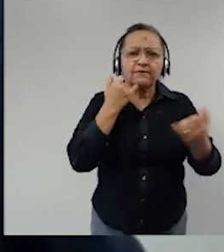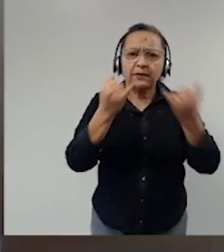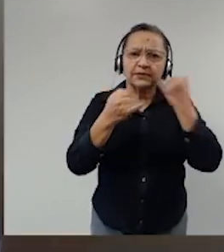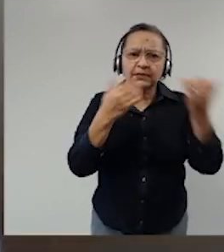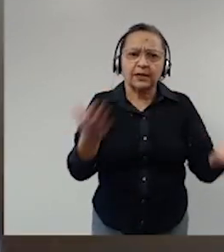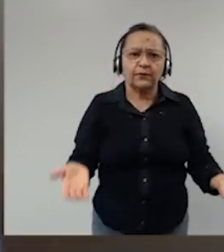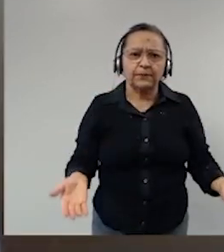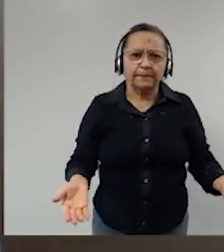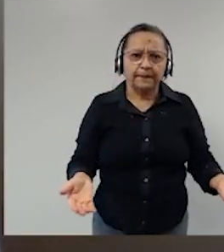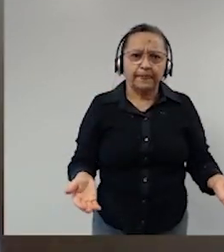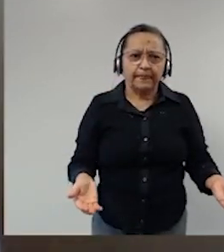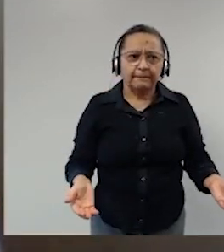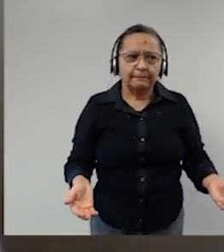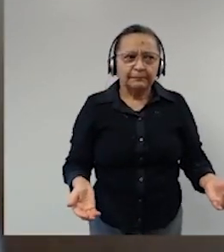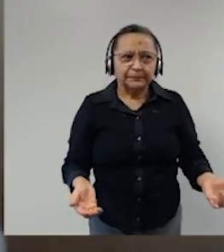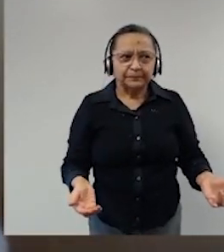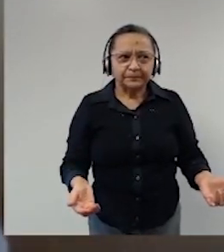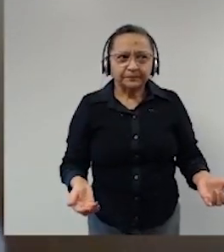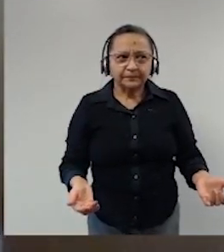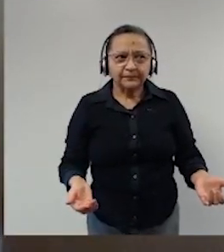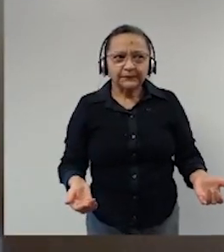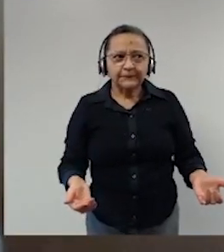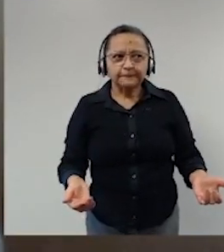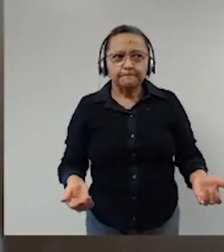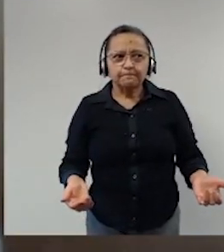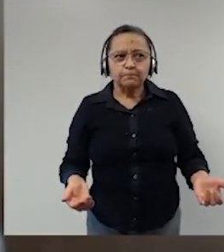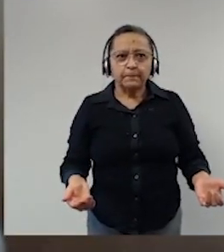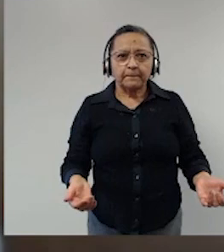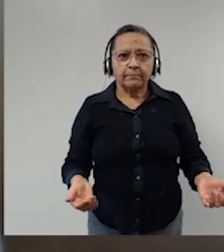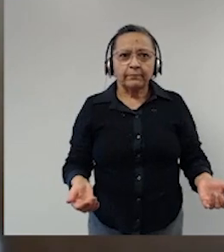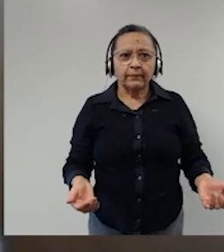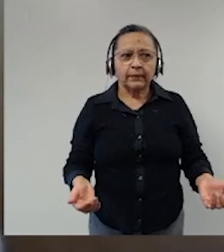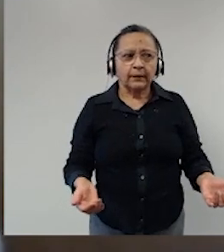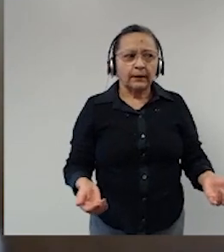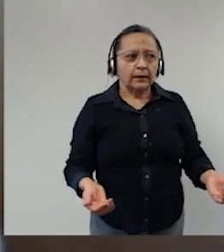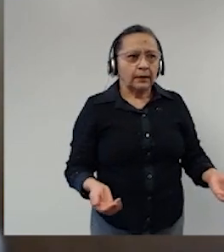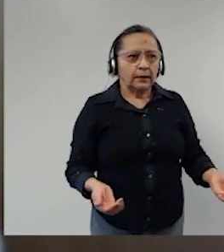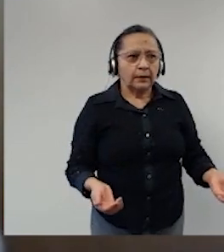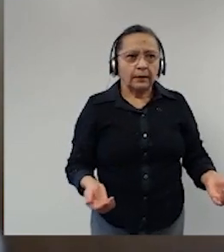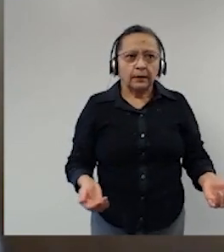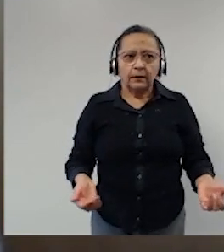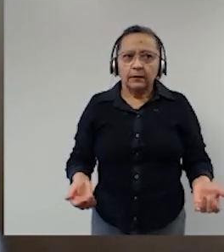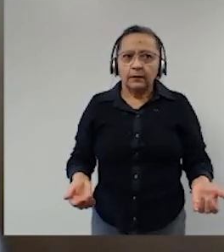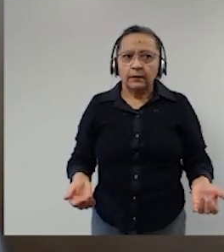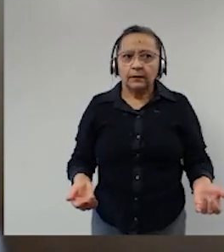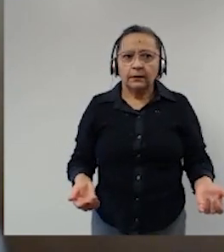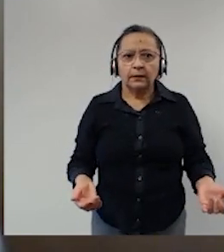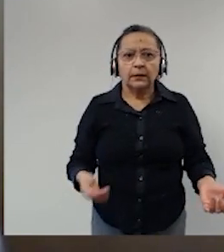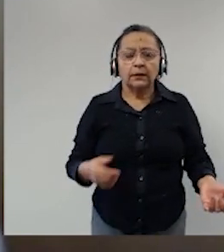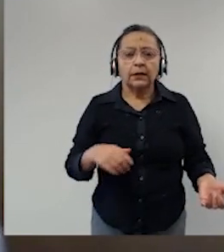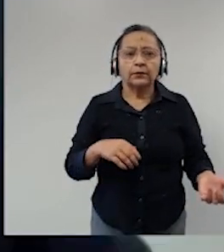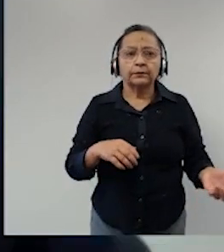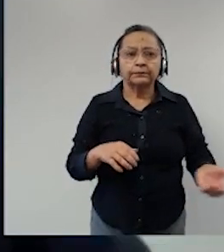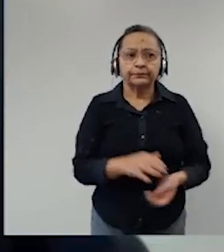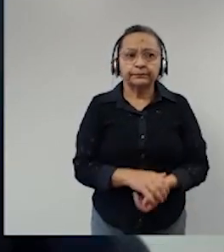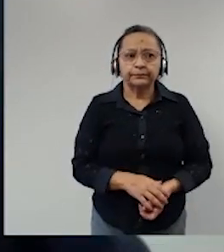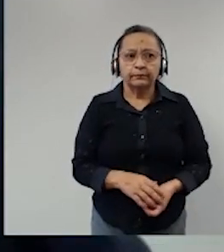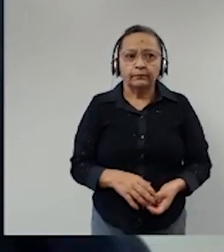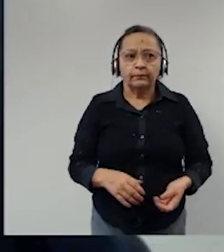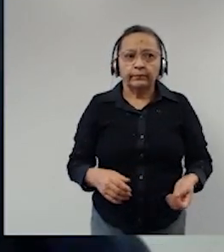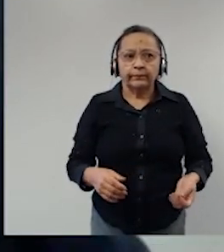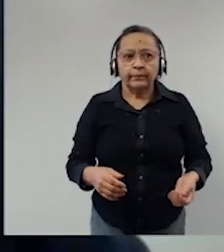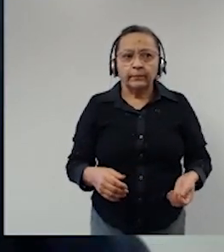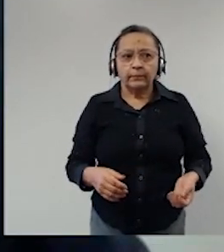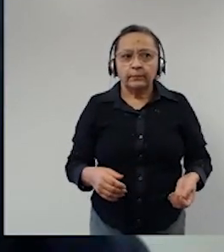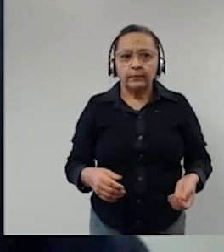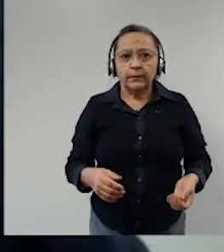Doutor Maurício, eu só queria pedi-lo para encerrar em 5 minutos também. Pois não,